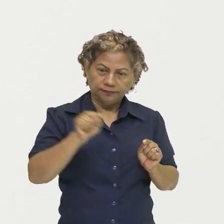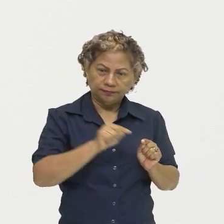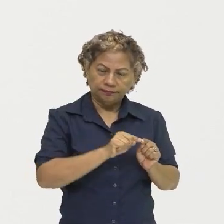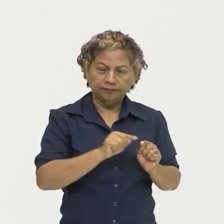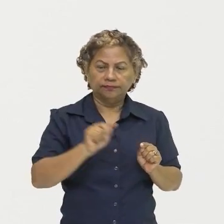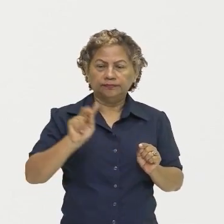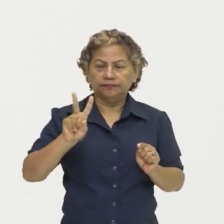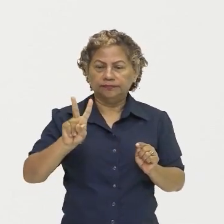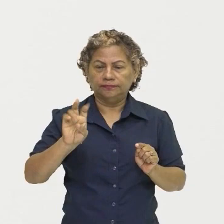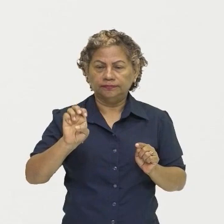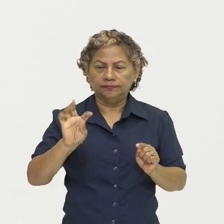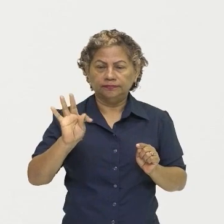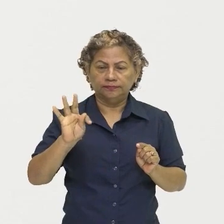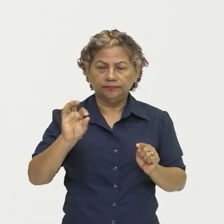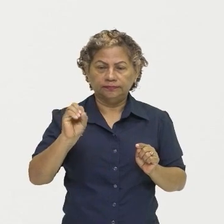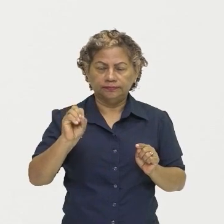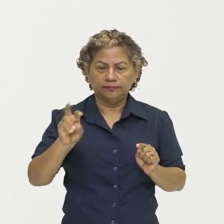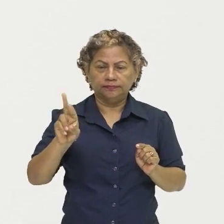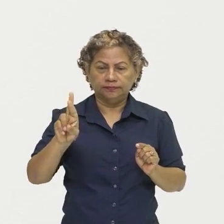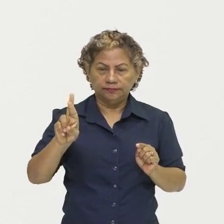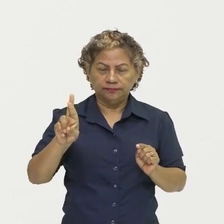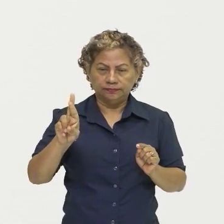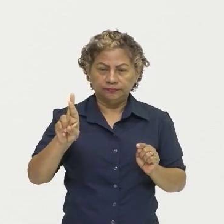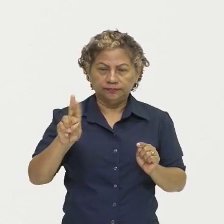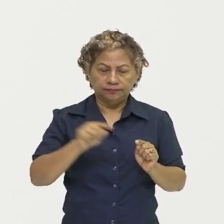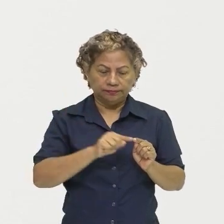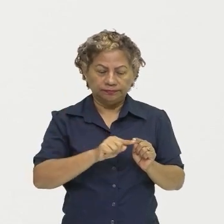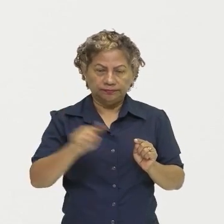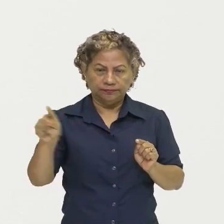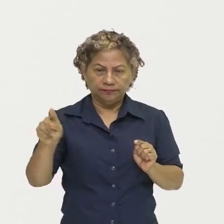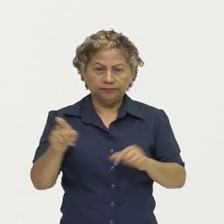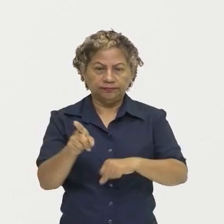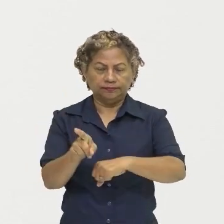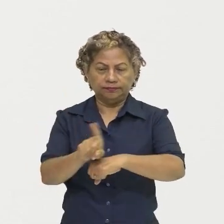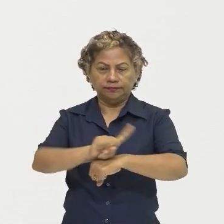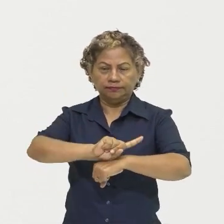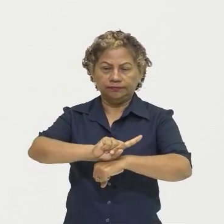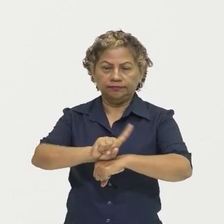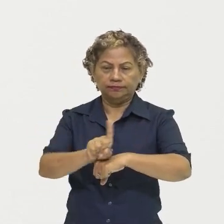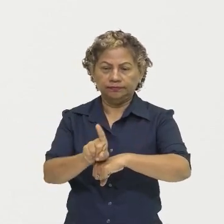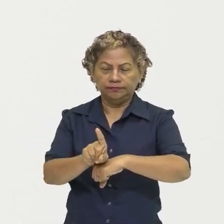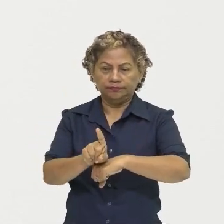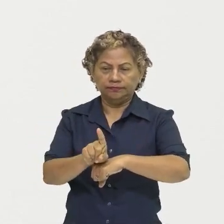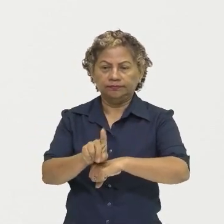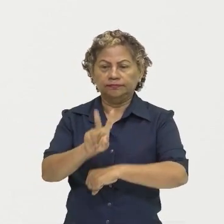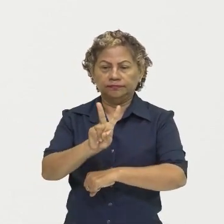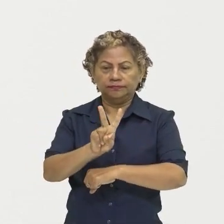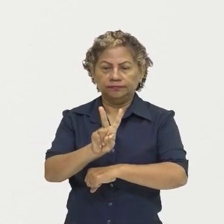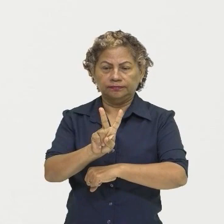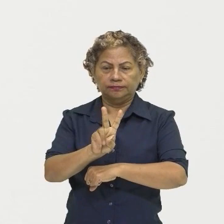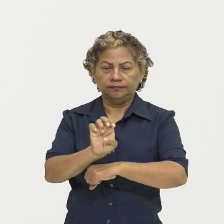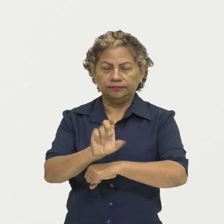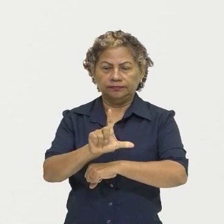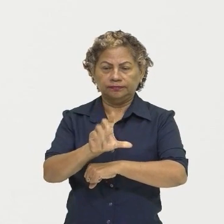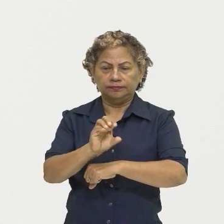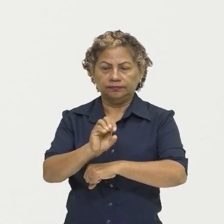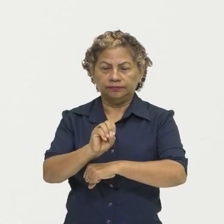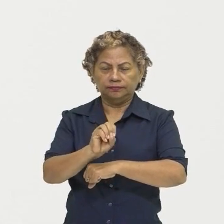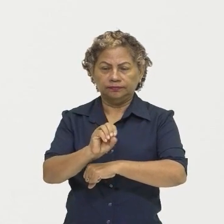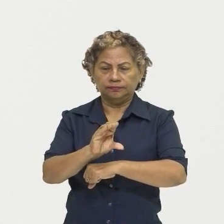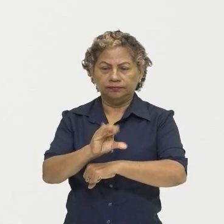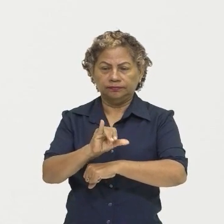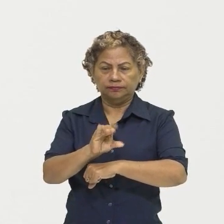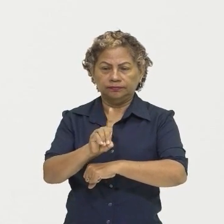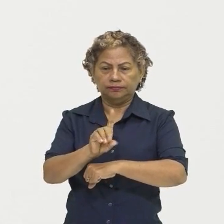vetor representado pelo vetor velocidade. Olha aqui, vetor velocidade, eu tenho